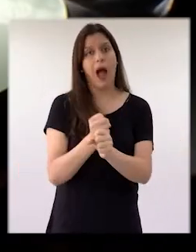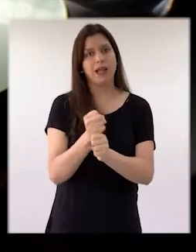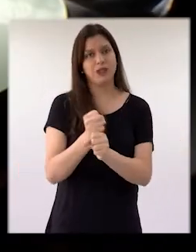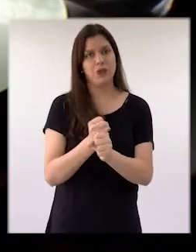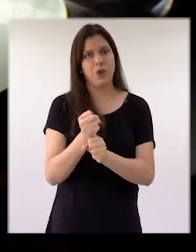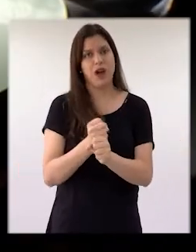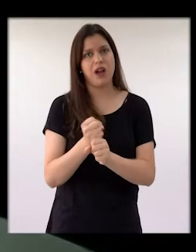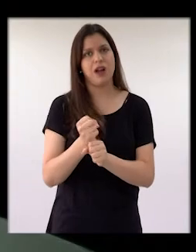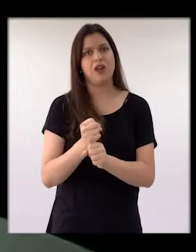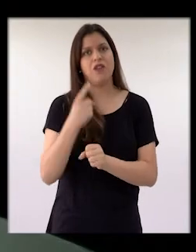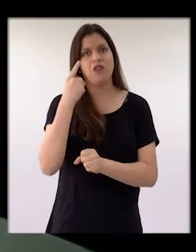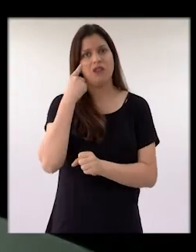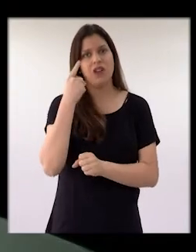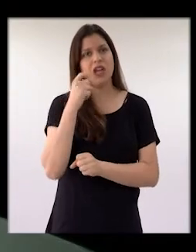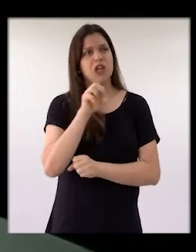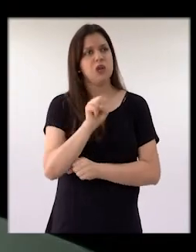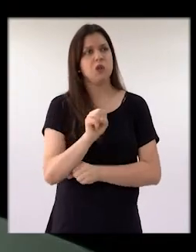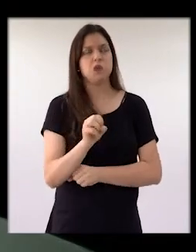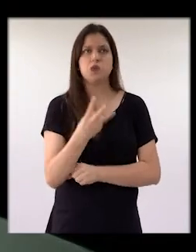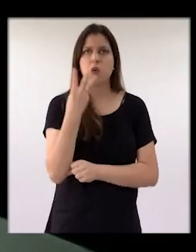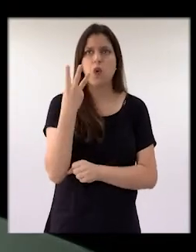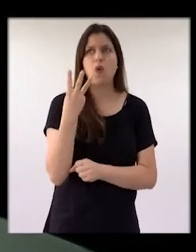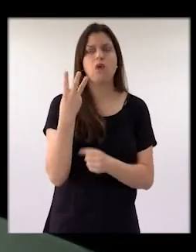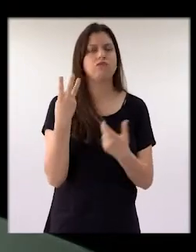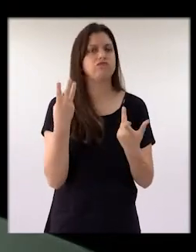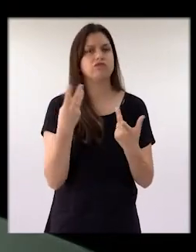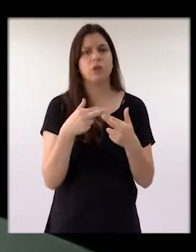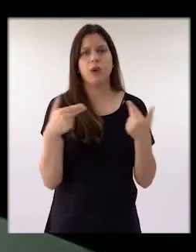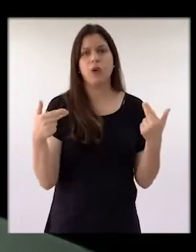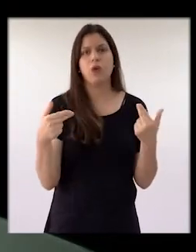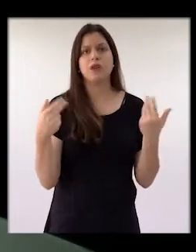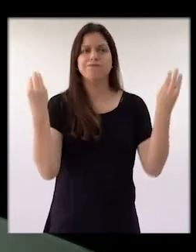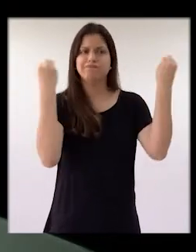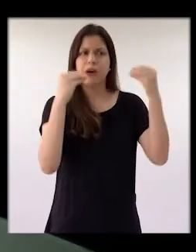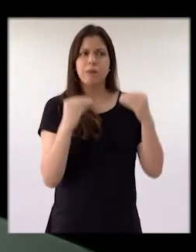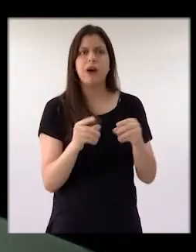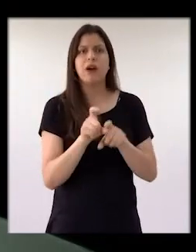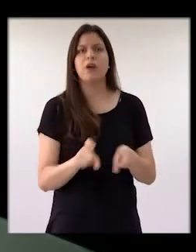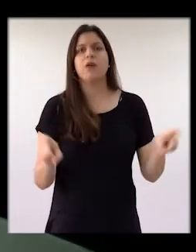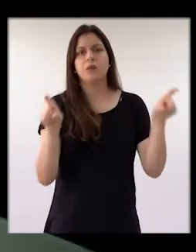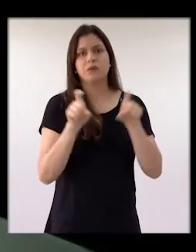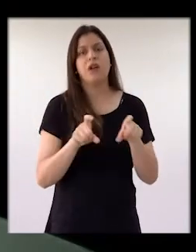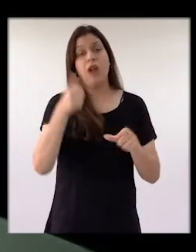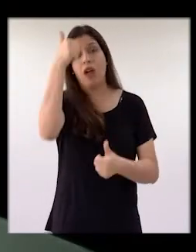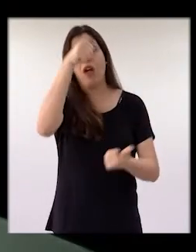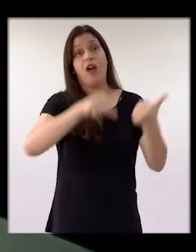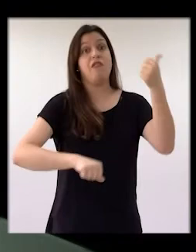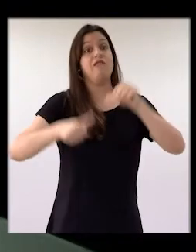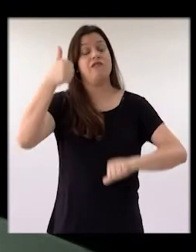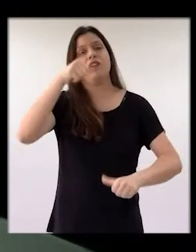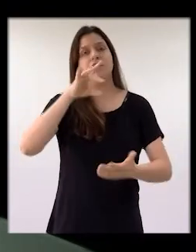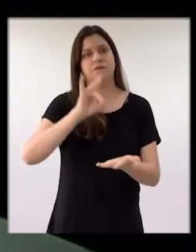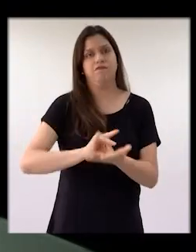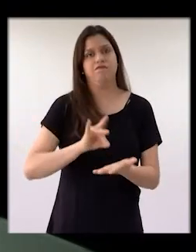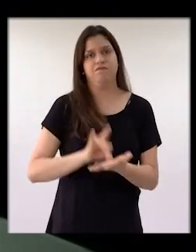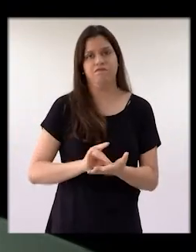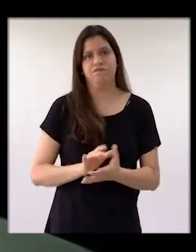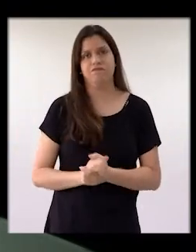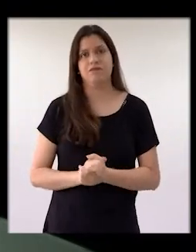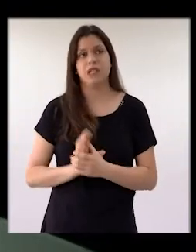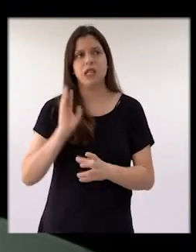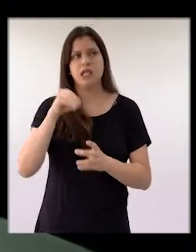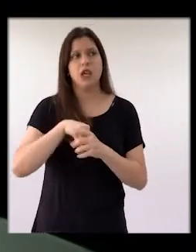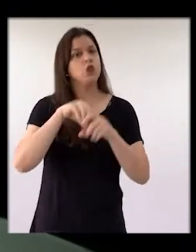exatamente, para que depois, né, eu tenho 4 anos, então tentar em algum software, alguma parceria para desenvolvimento disso, né, para que eu possa fazer